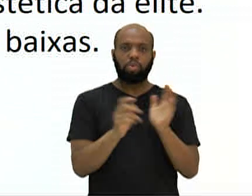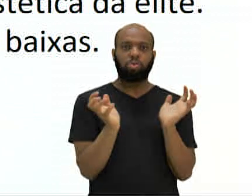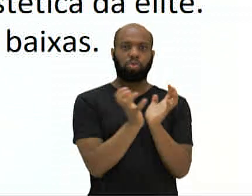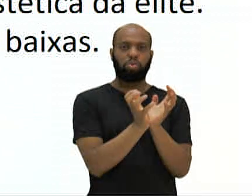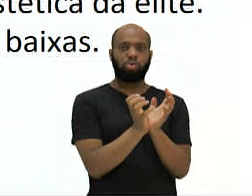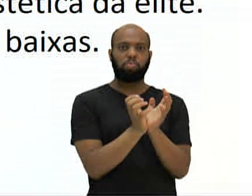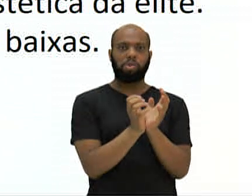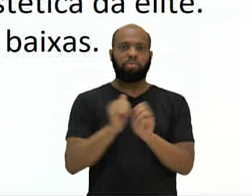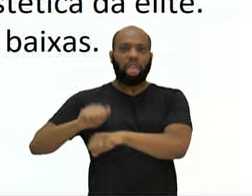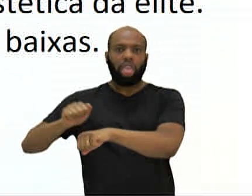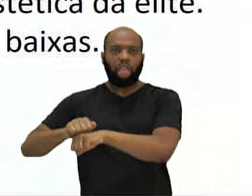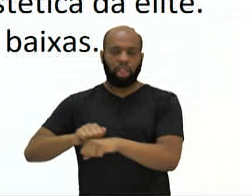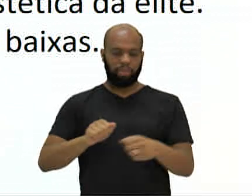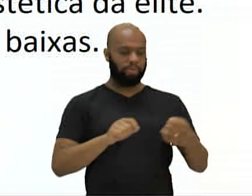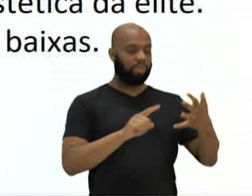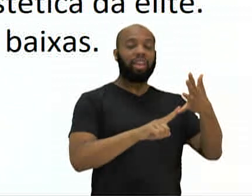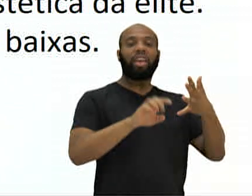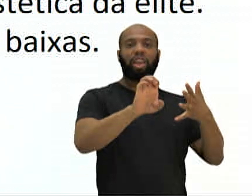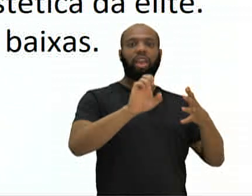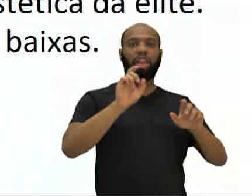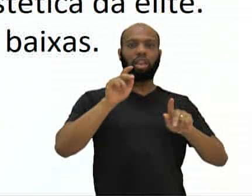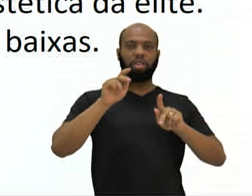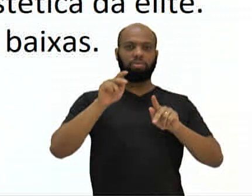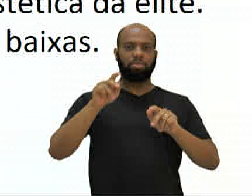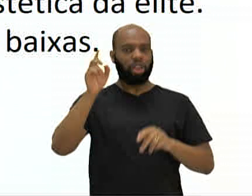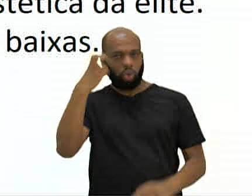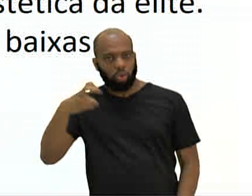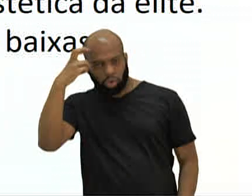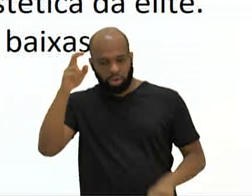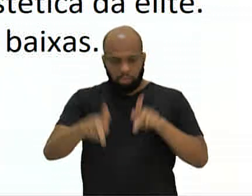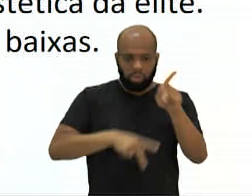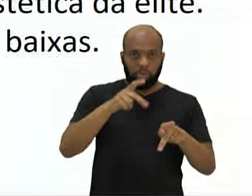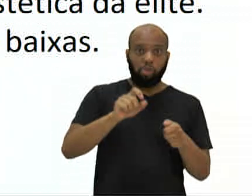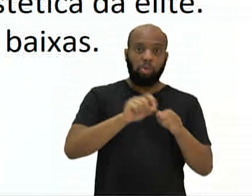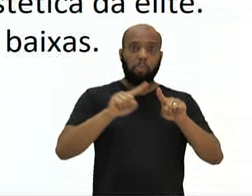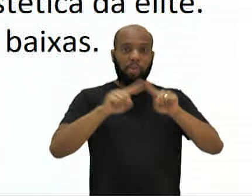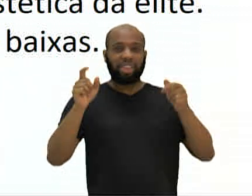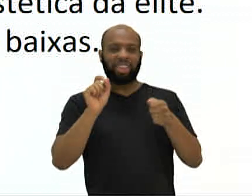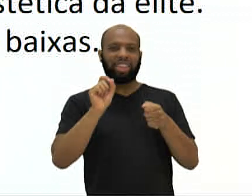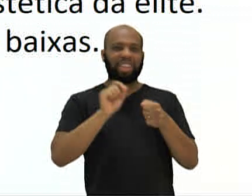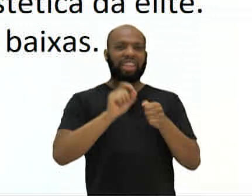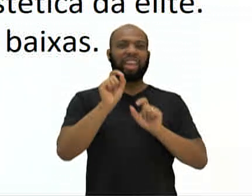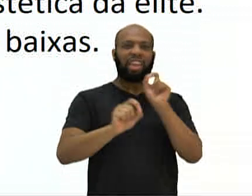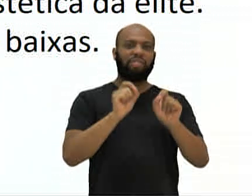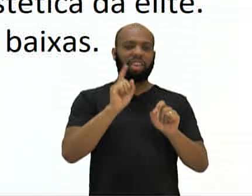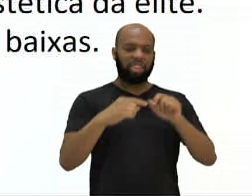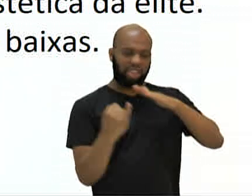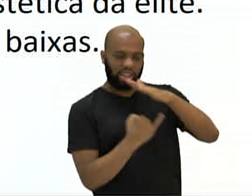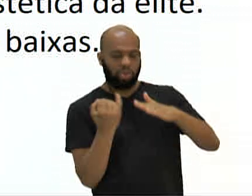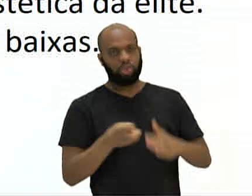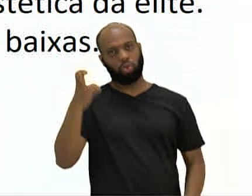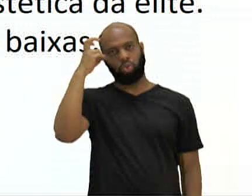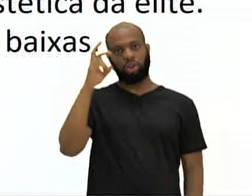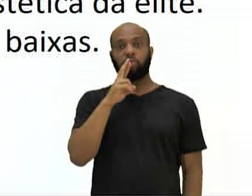mais baixas. E letra E. Cultura de massa produzida pela indústria cultural. Resposta lá.